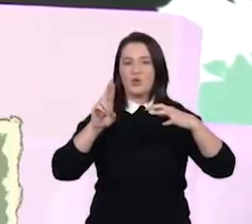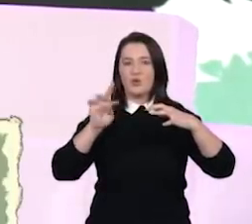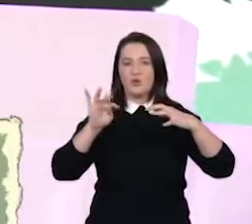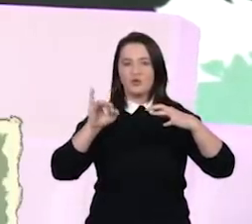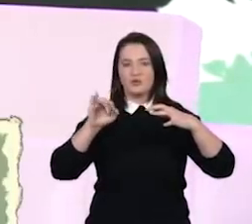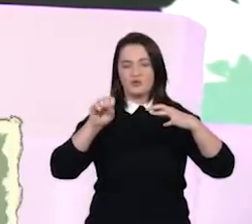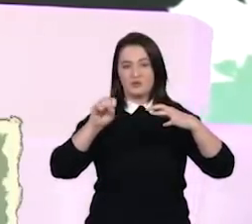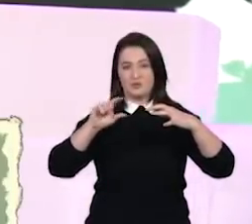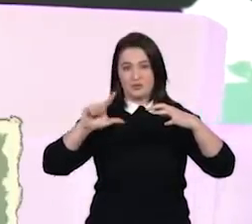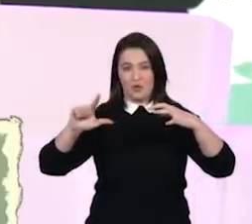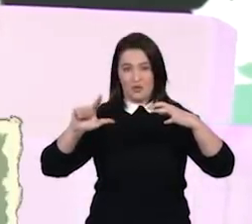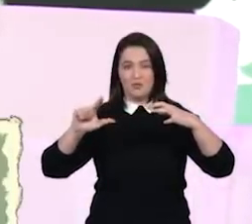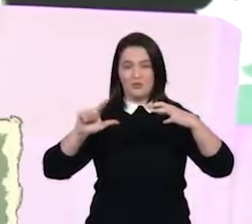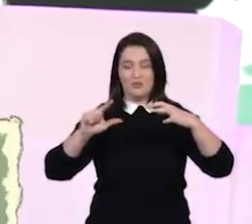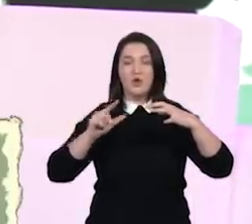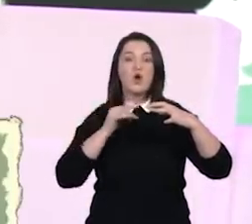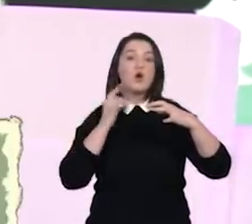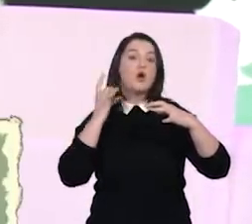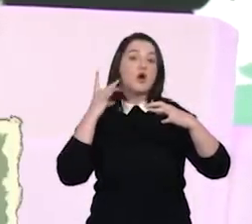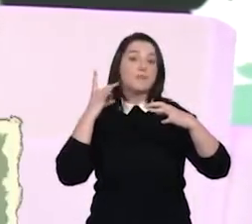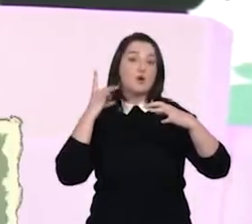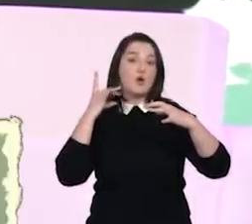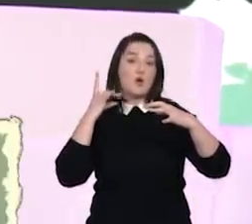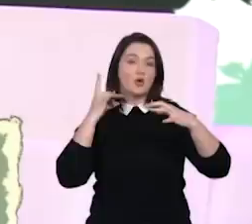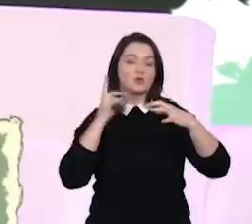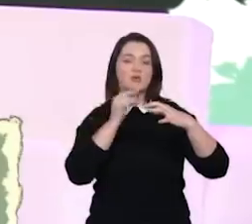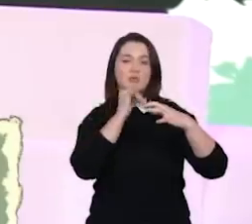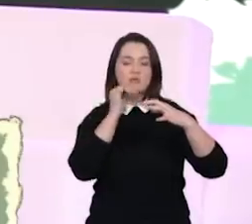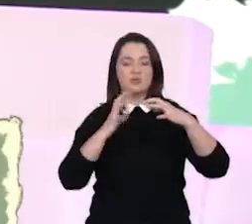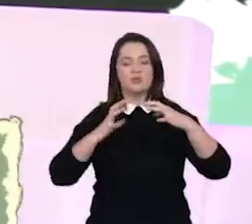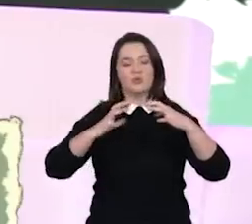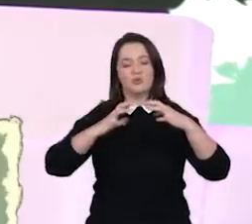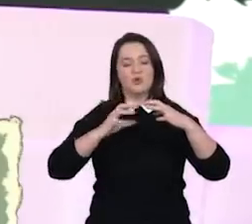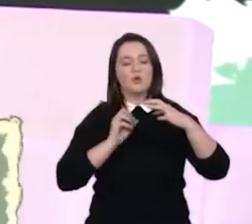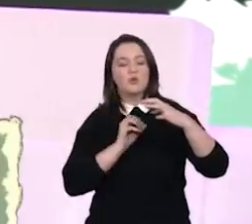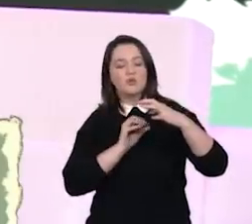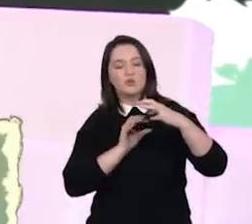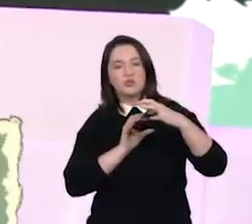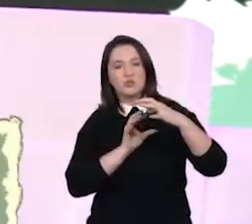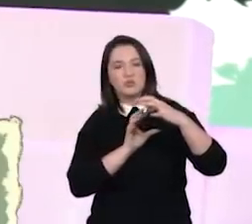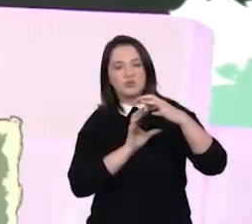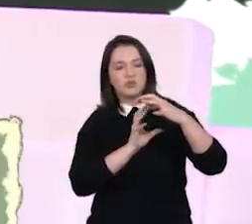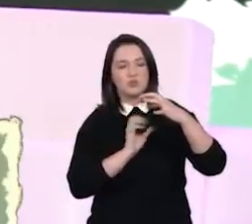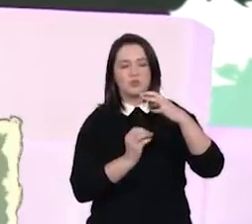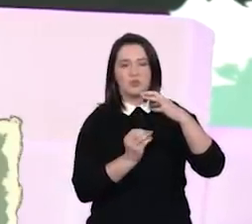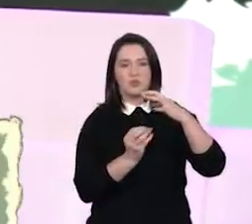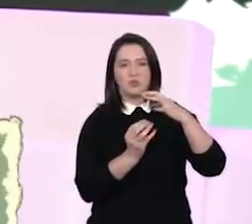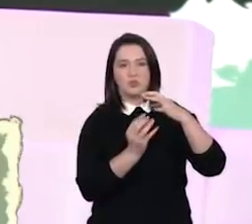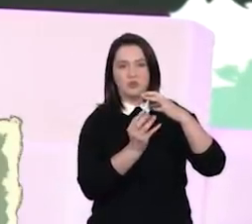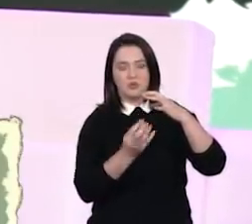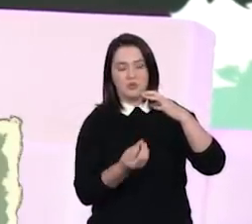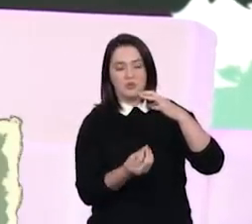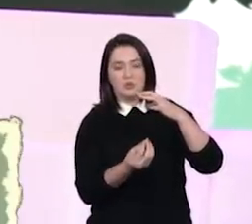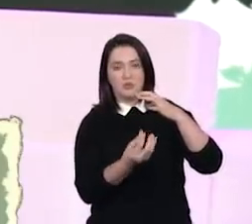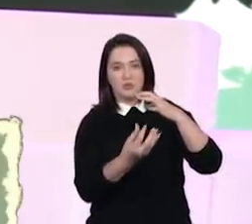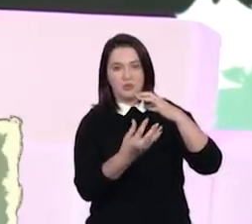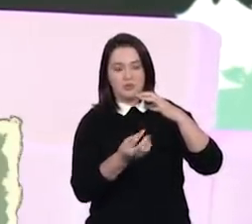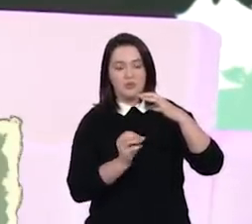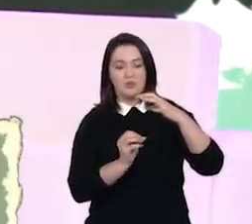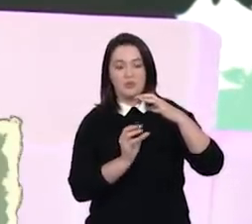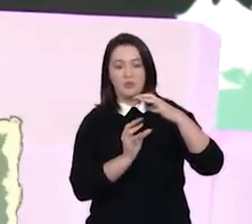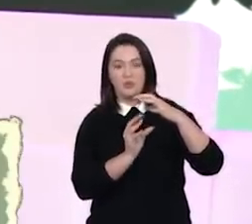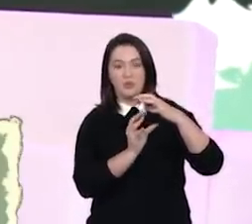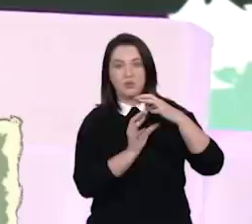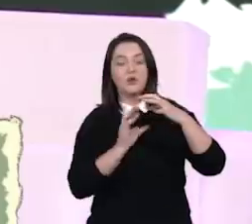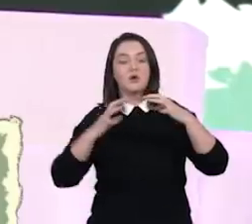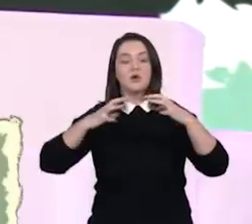hormônio vai até o nosso hipocampo, e se for uma quantidade muito grande, repetitiva, você